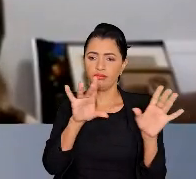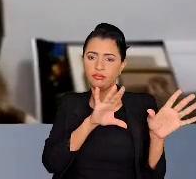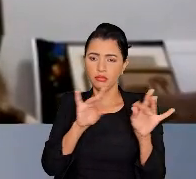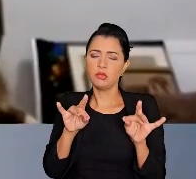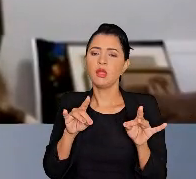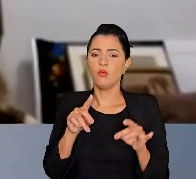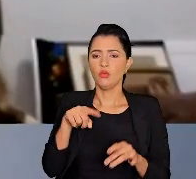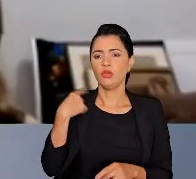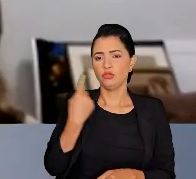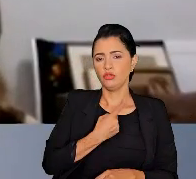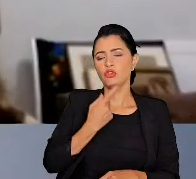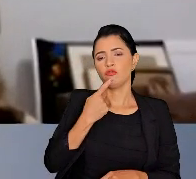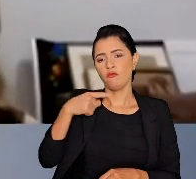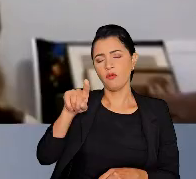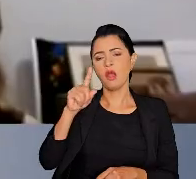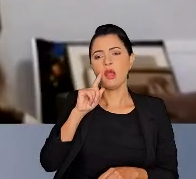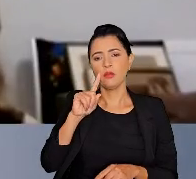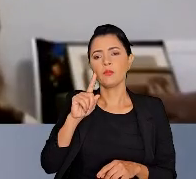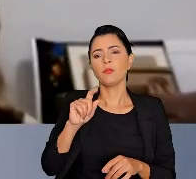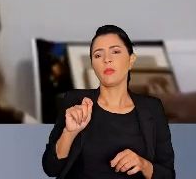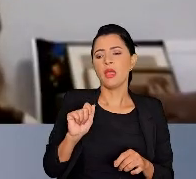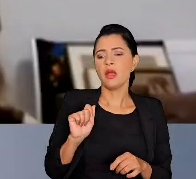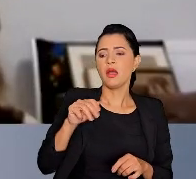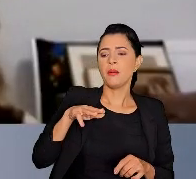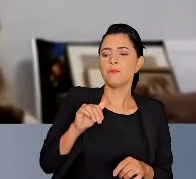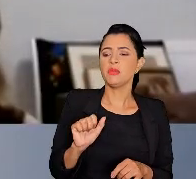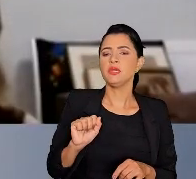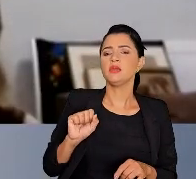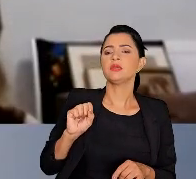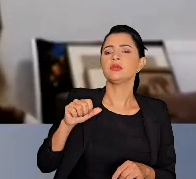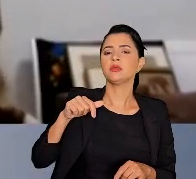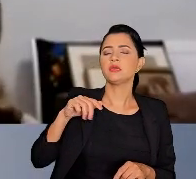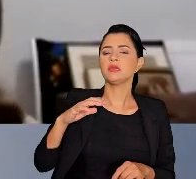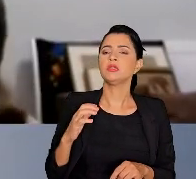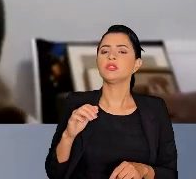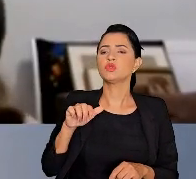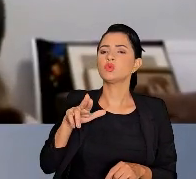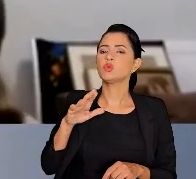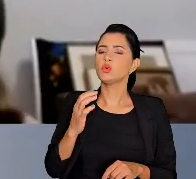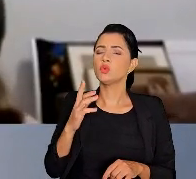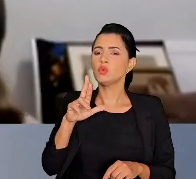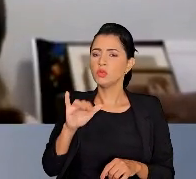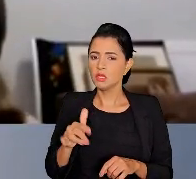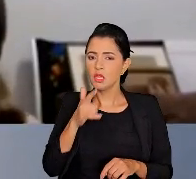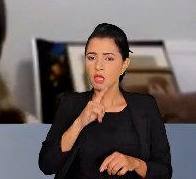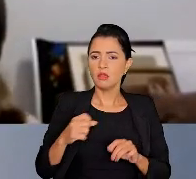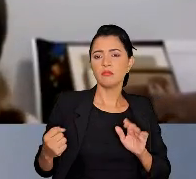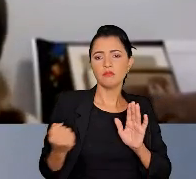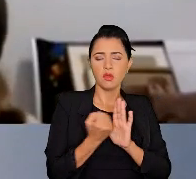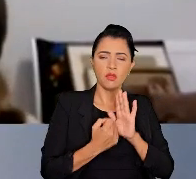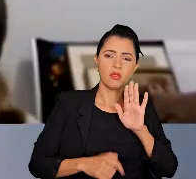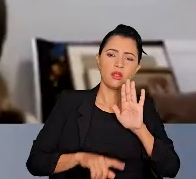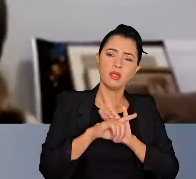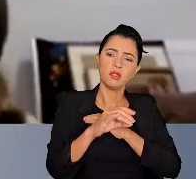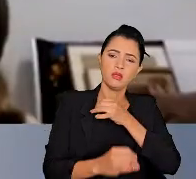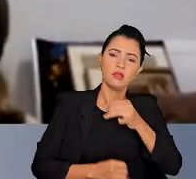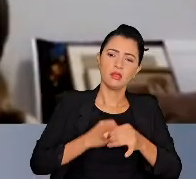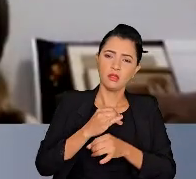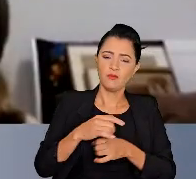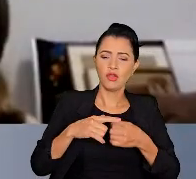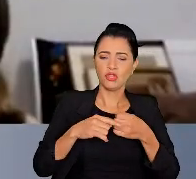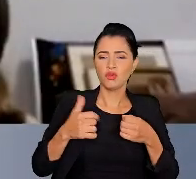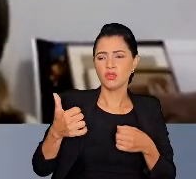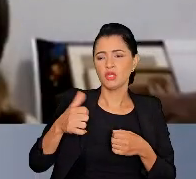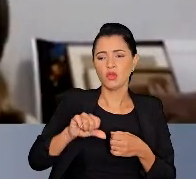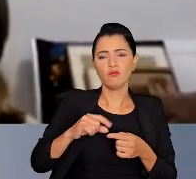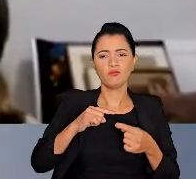caso em que estamos como amicus curiae, que a dinâmica do Marco Civil da Internet, do artigo 19, não é mais adequada